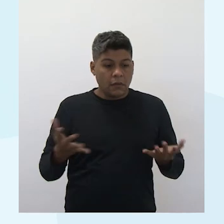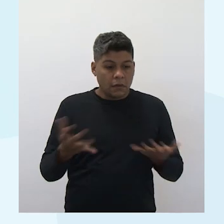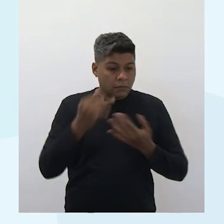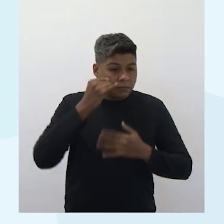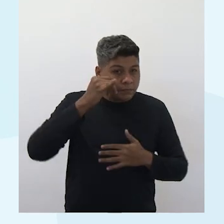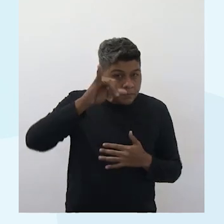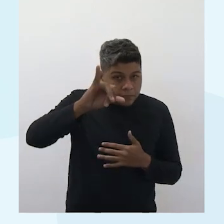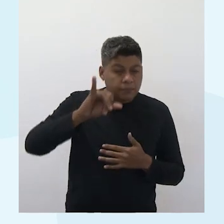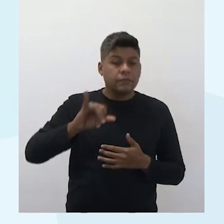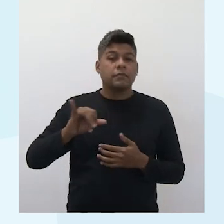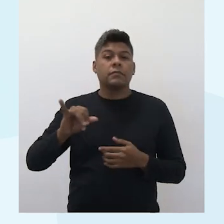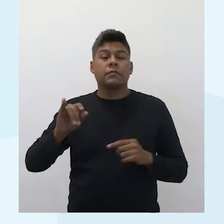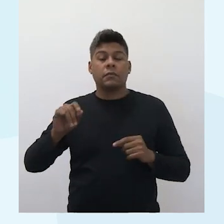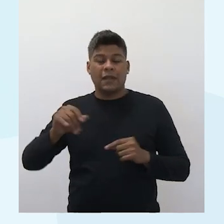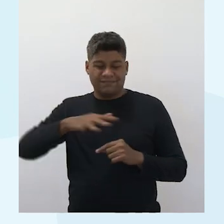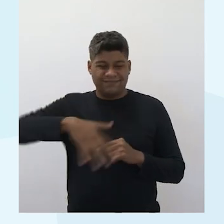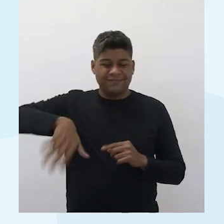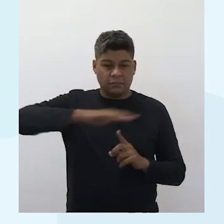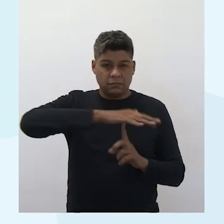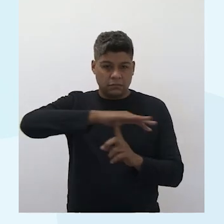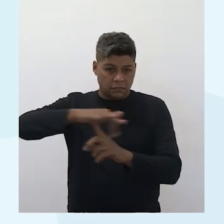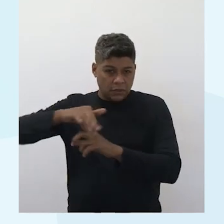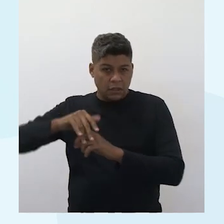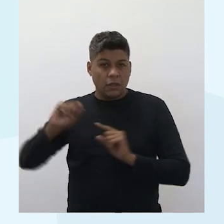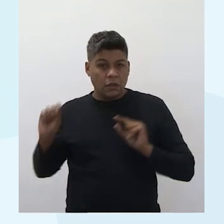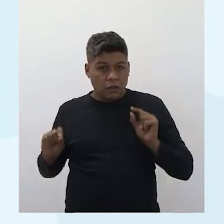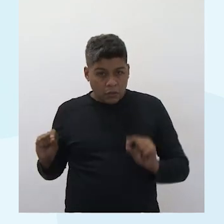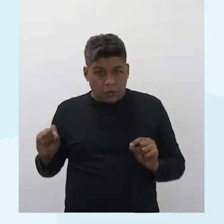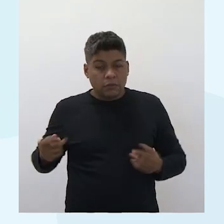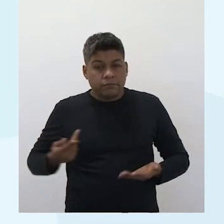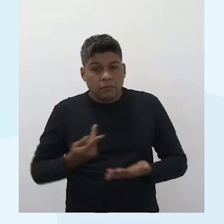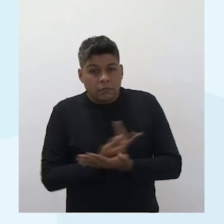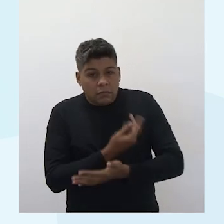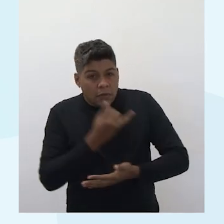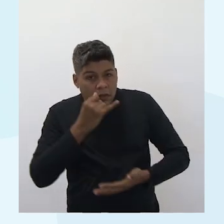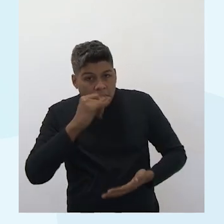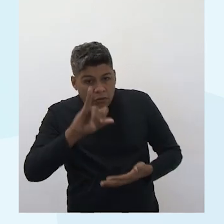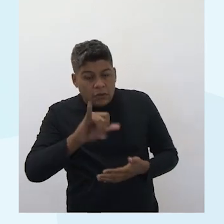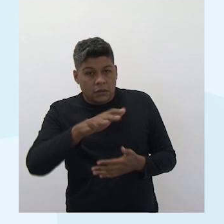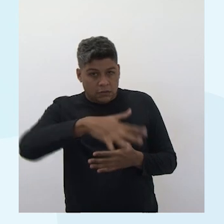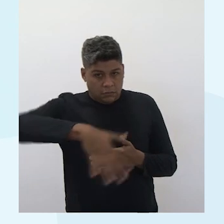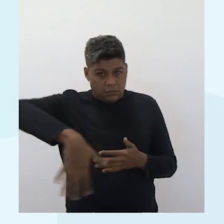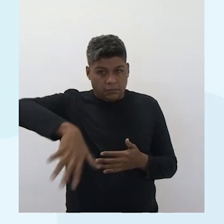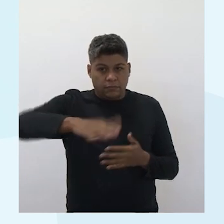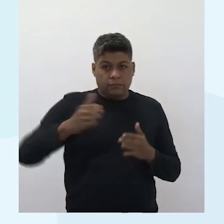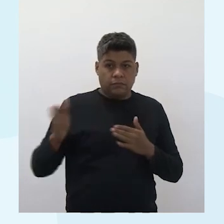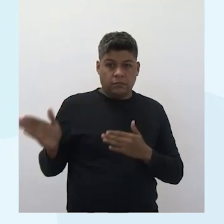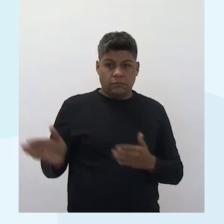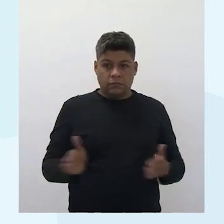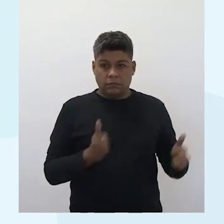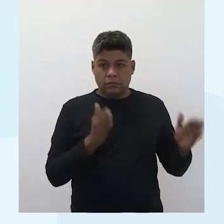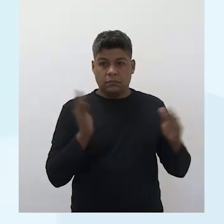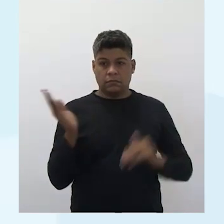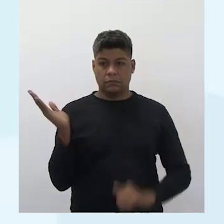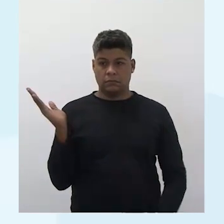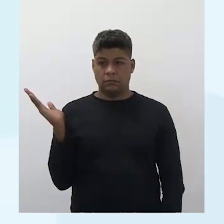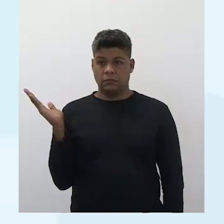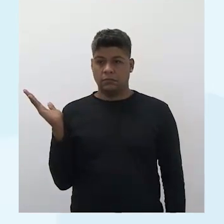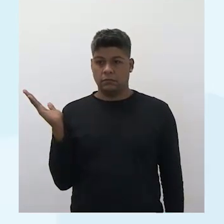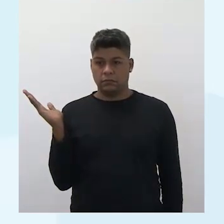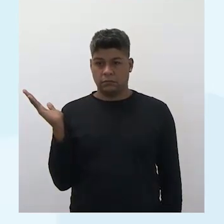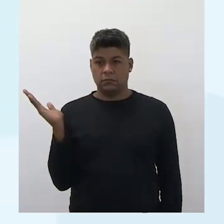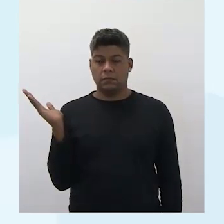previsões matemáticas e cálculos matemáticos, assim, para evitar desastres naturais. Para o próximo slide que nós